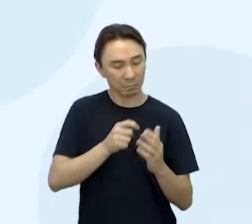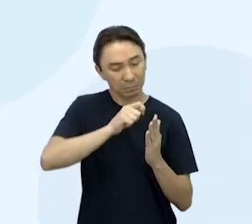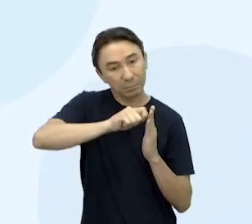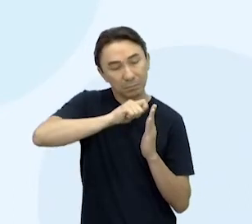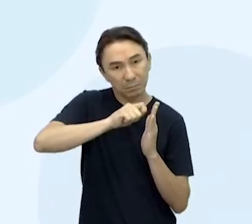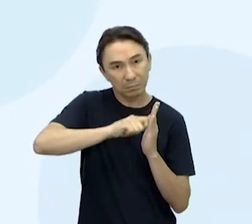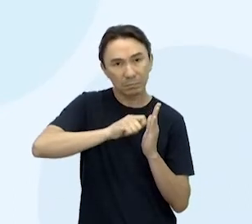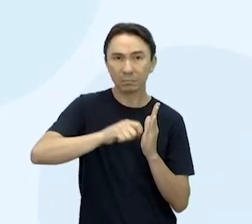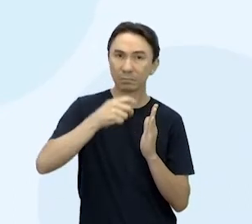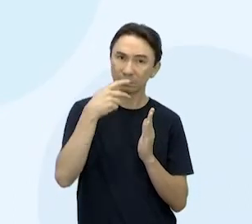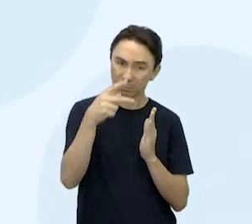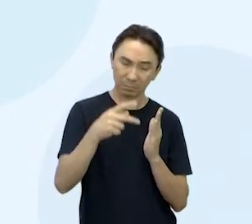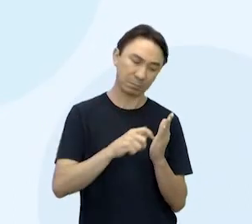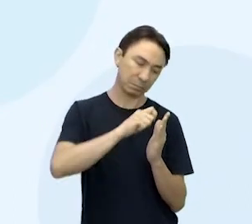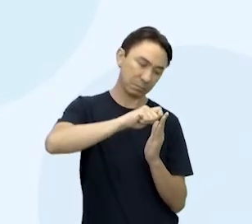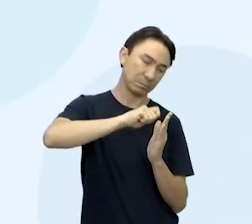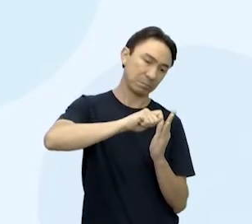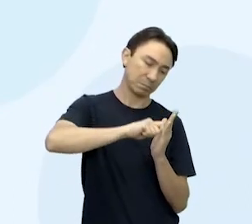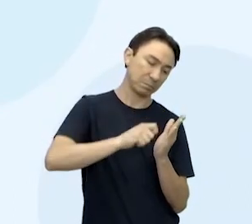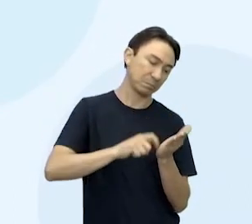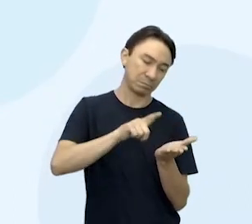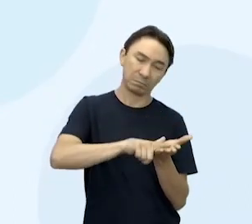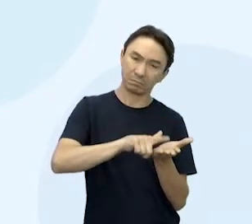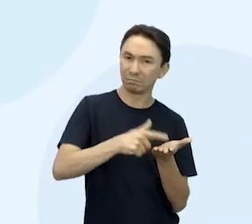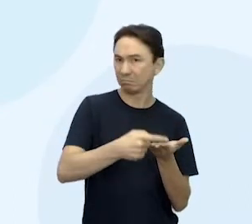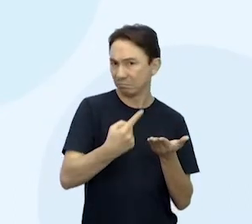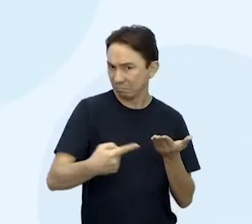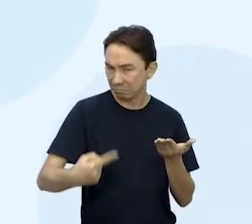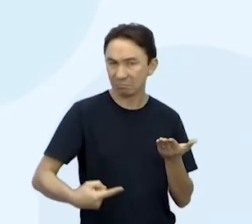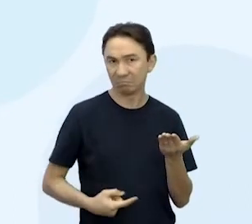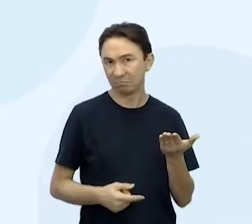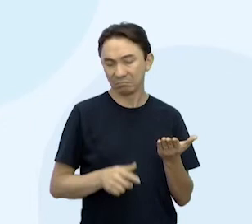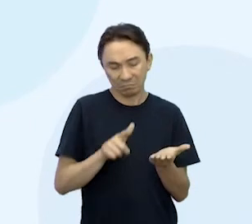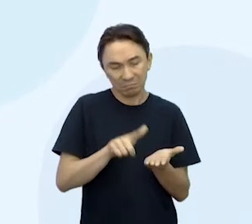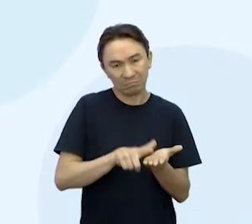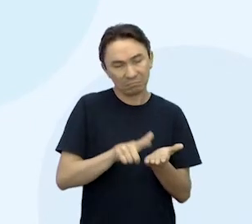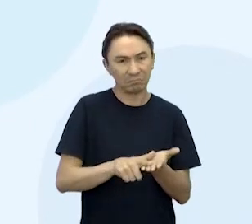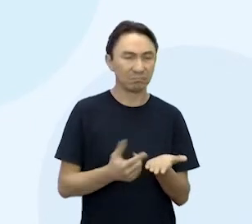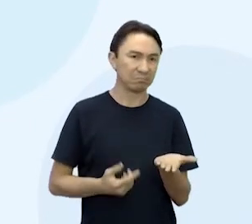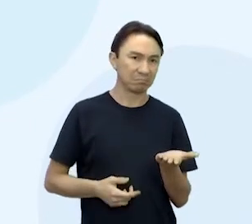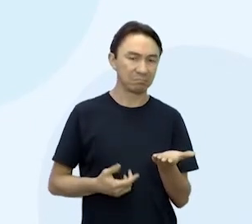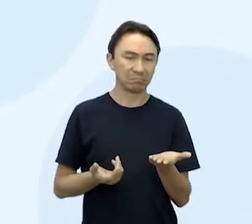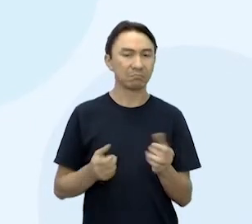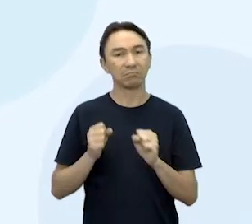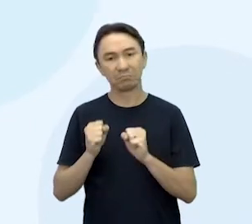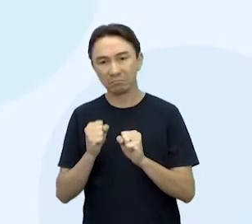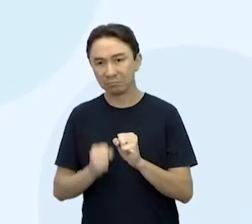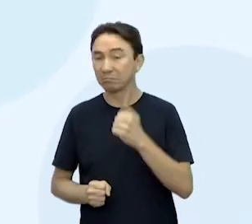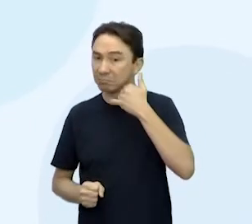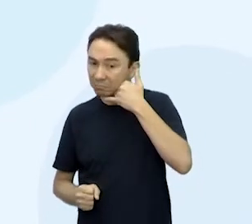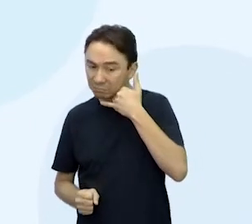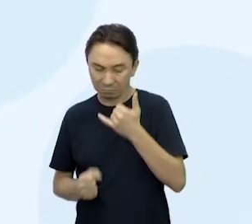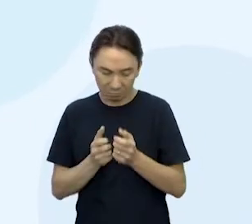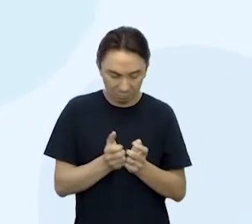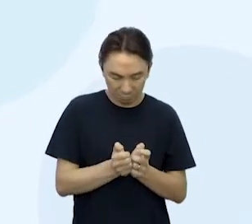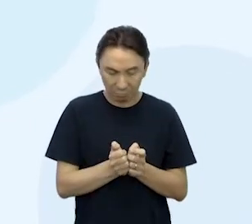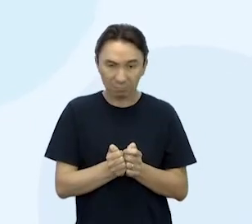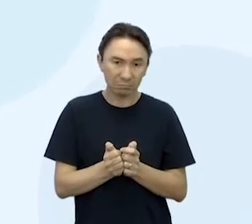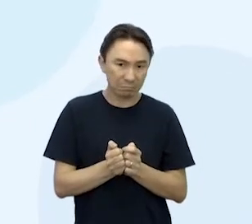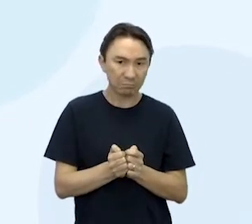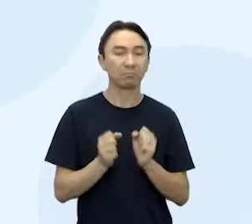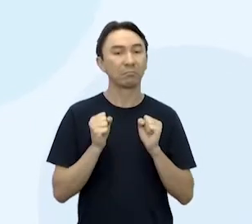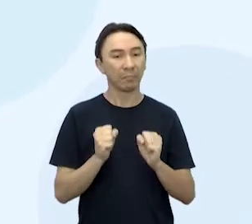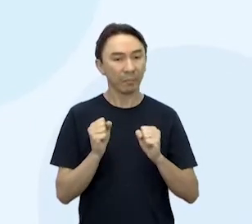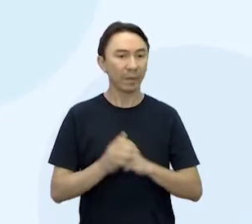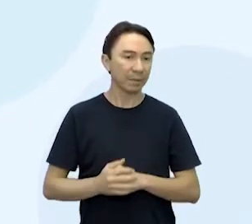de bordo, que pode ser um caderno, pode ser um bloco de notas aí no celular, tá bom? Acesse e realize